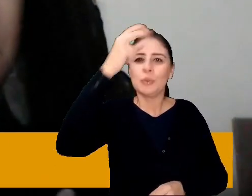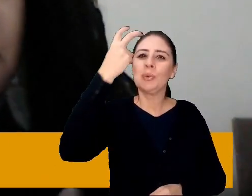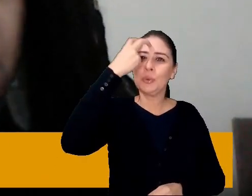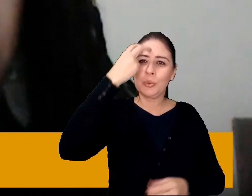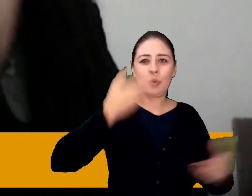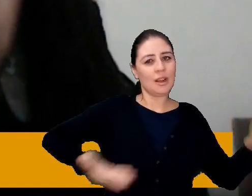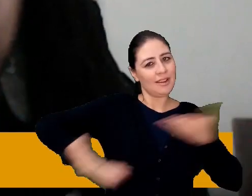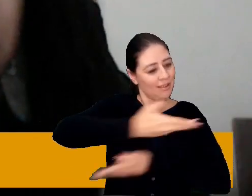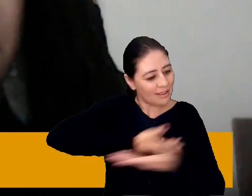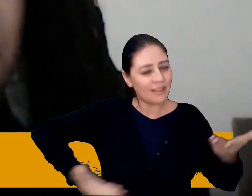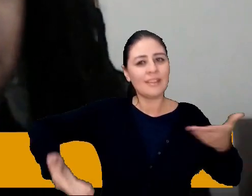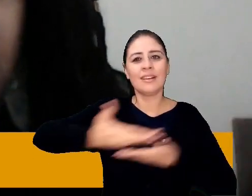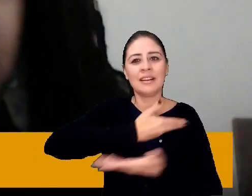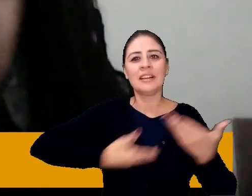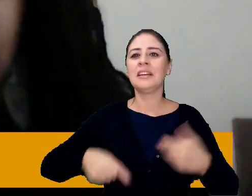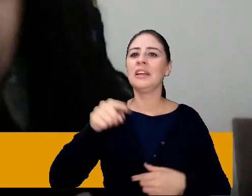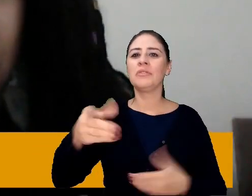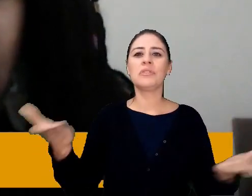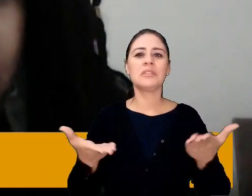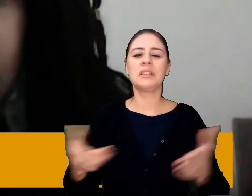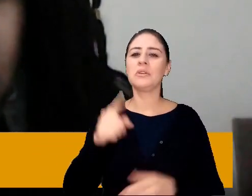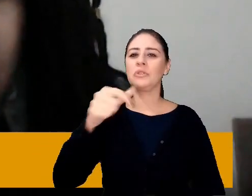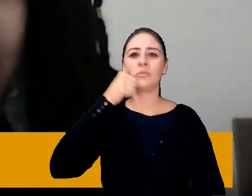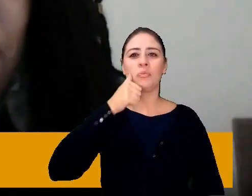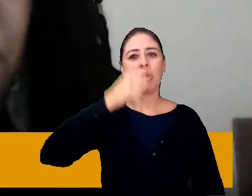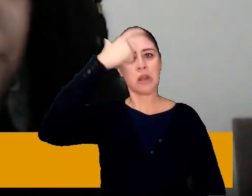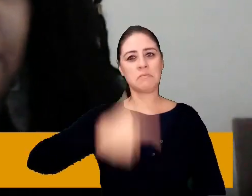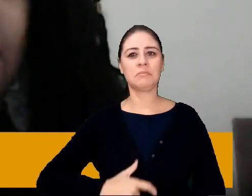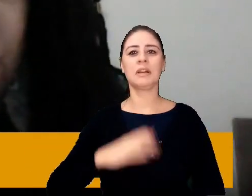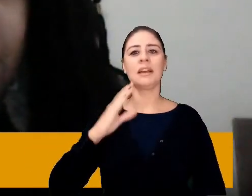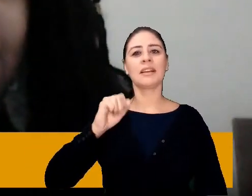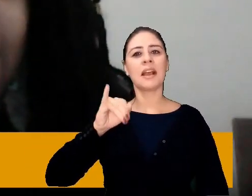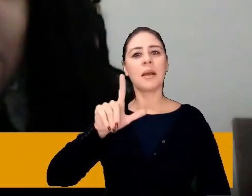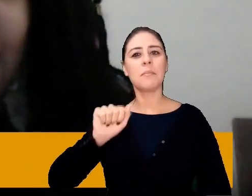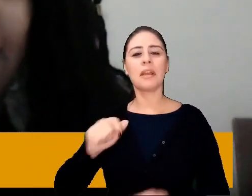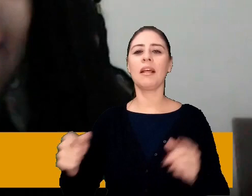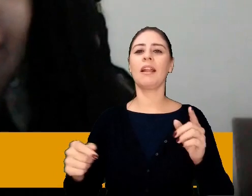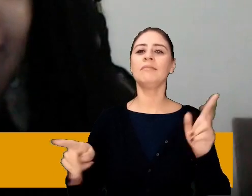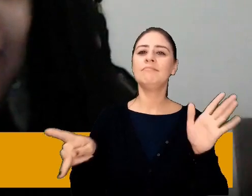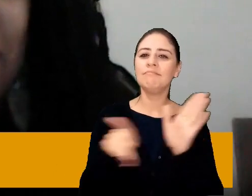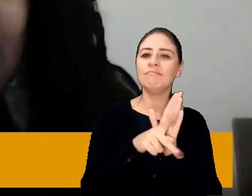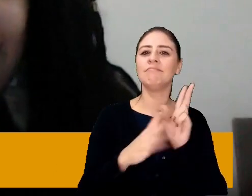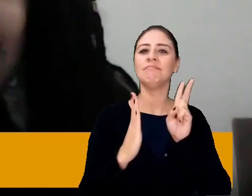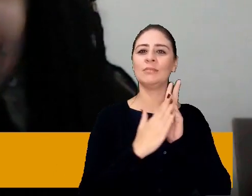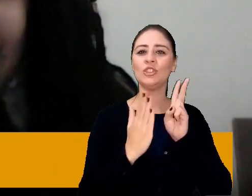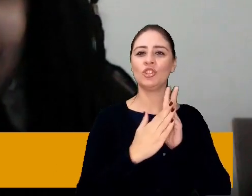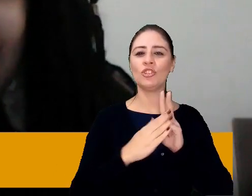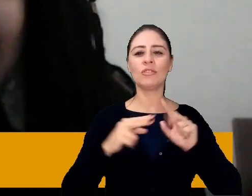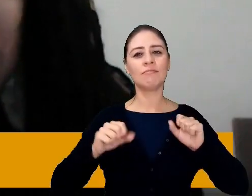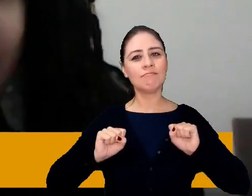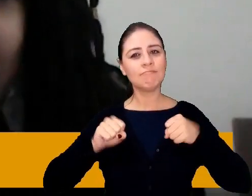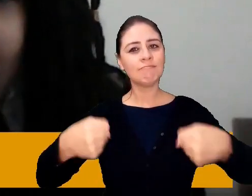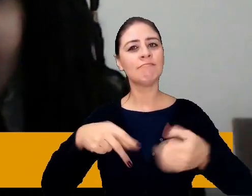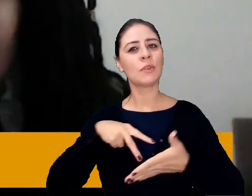de conhecer a sua cultura, desse resgate da coletividade, né? E como você vai se tornando essa mulher Camila Santos